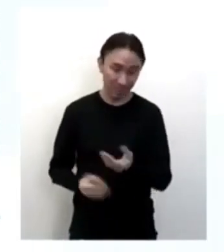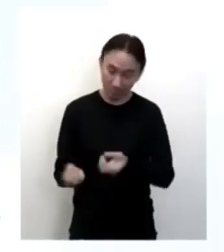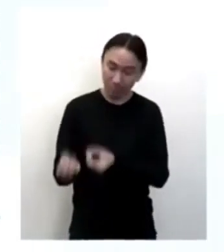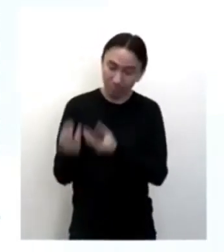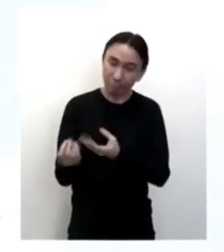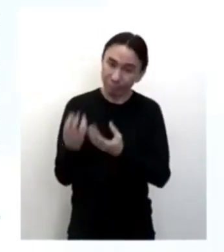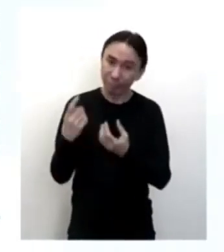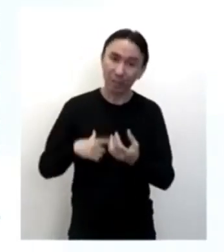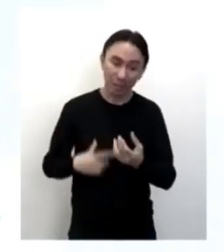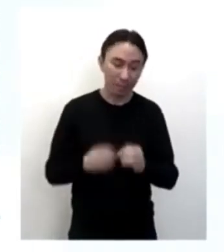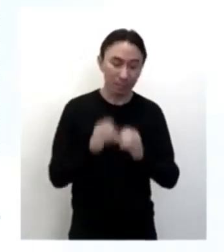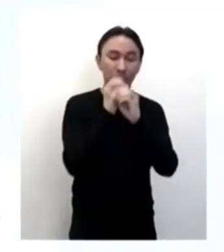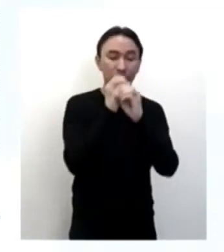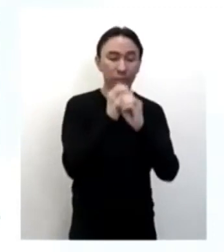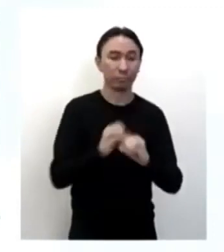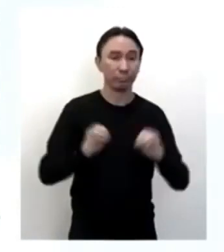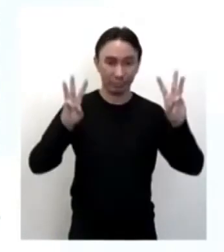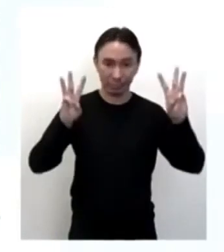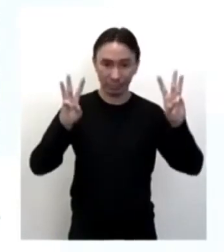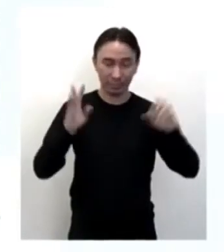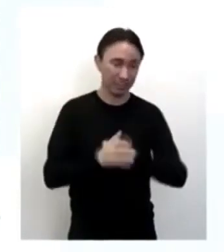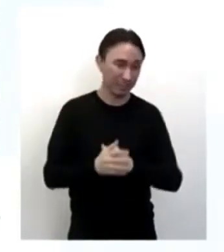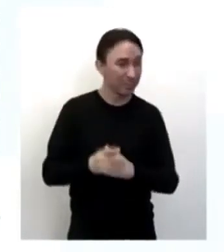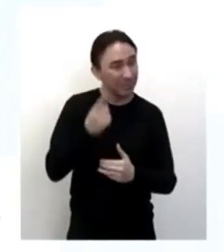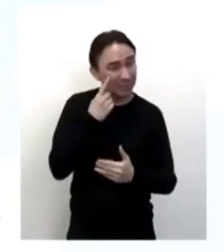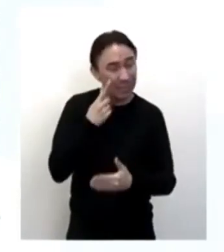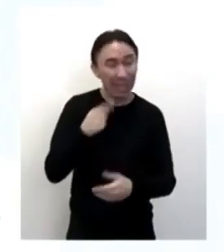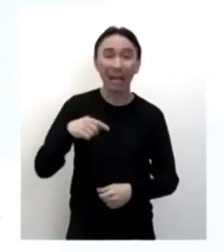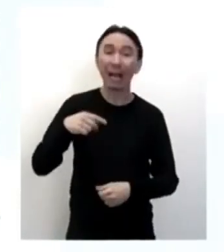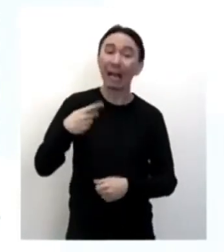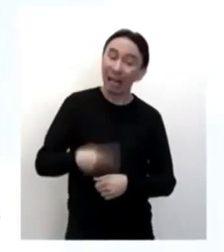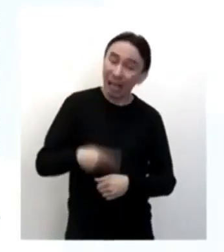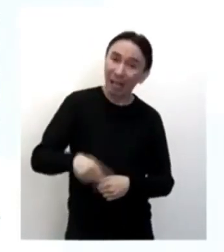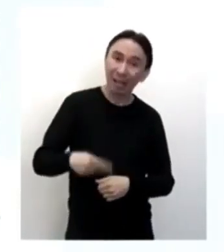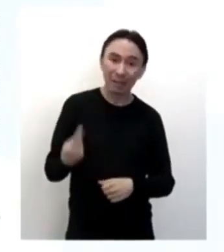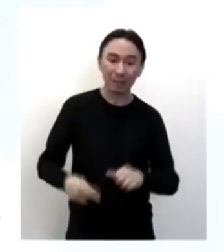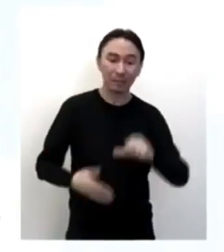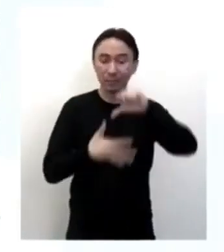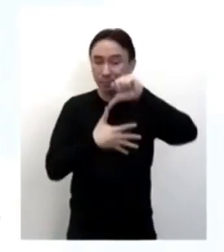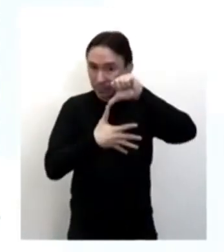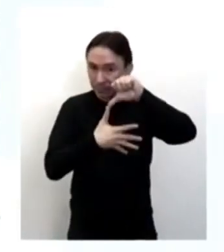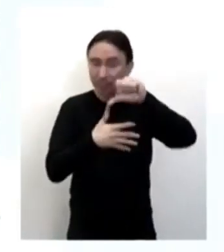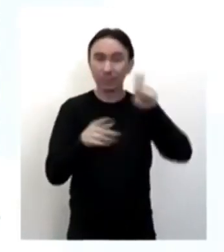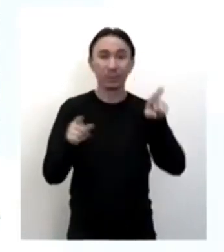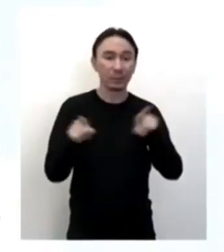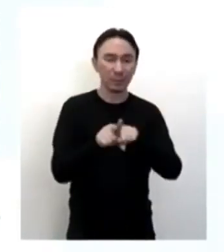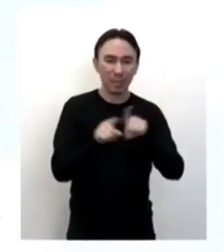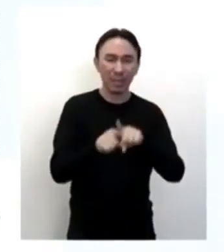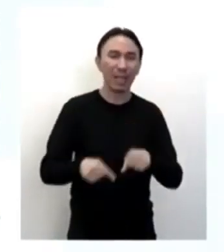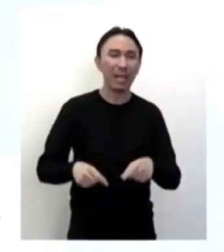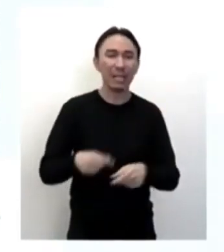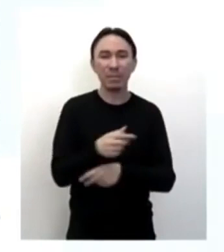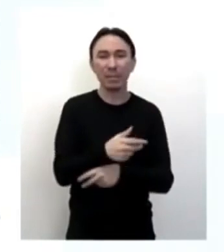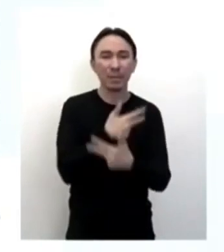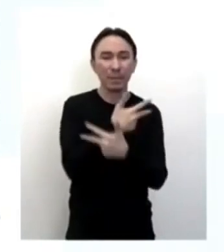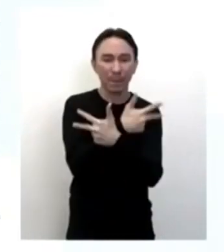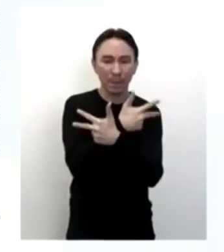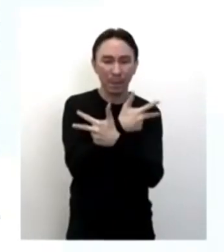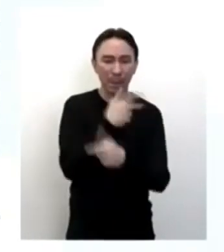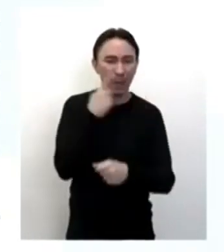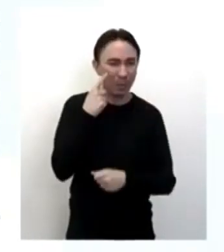estudo de desastres naturais na América Latina e Caribe, o escritório da ONU para os Assuntos Humanitários, né, o